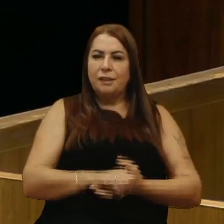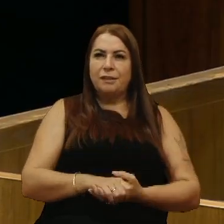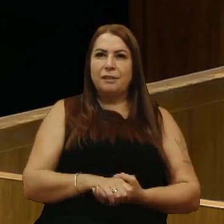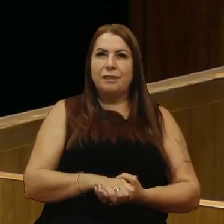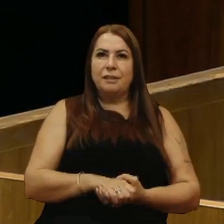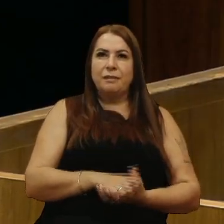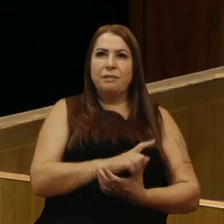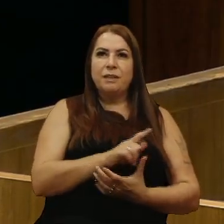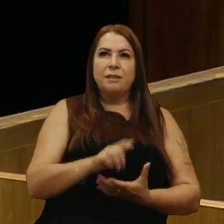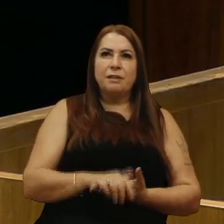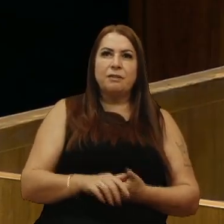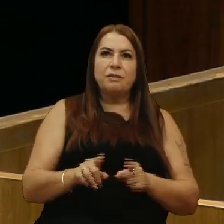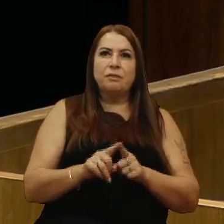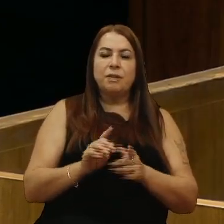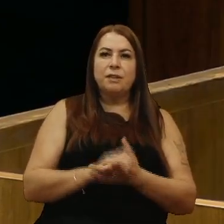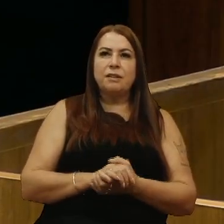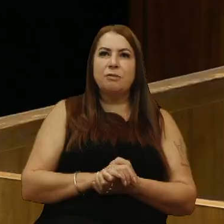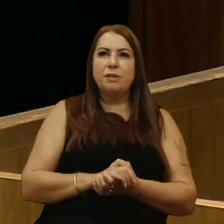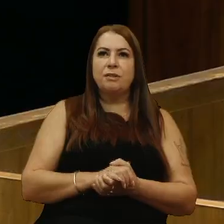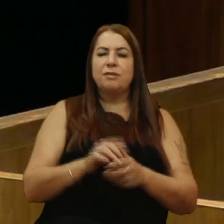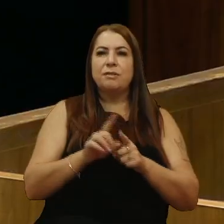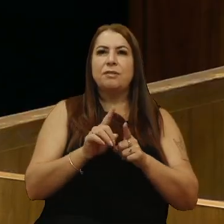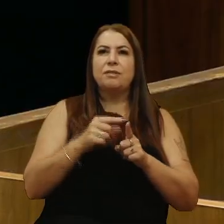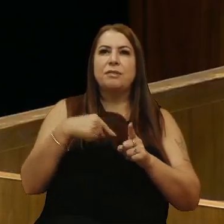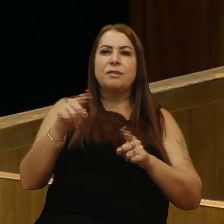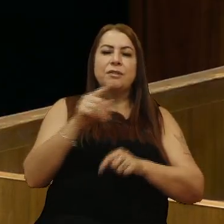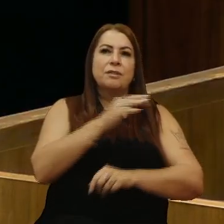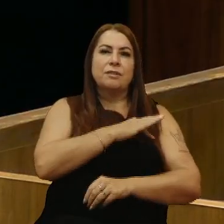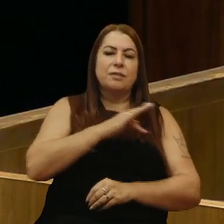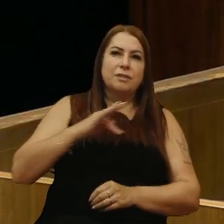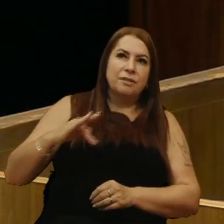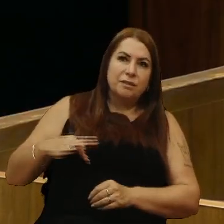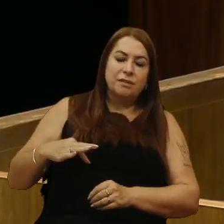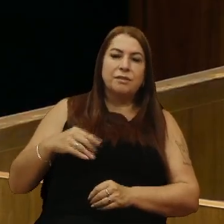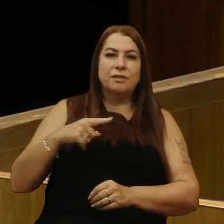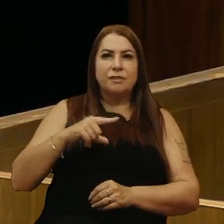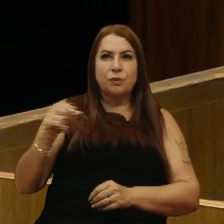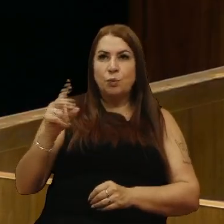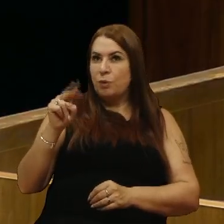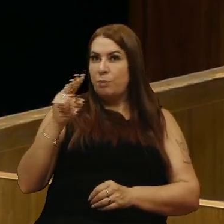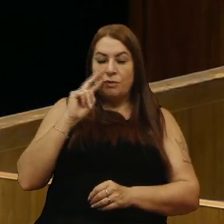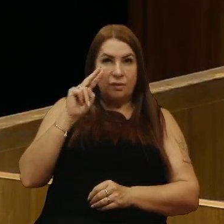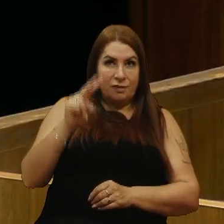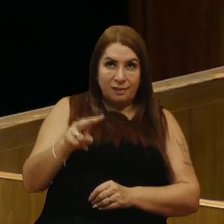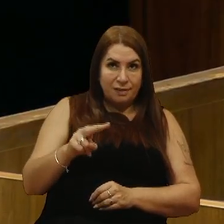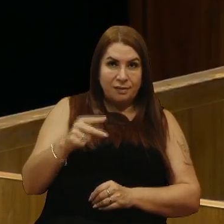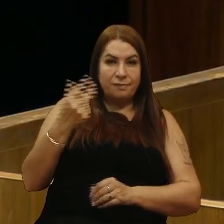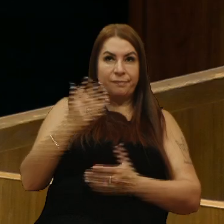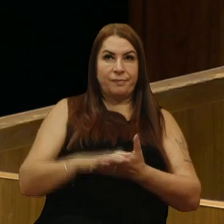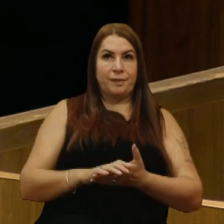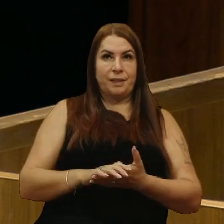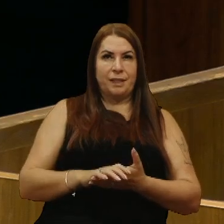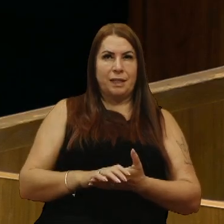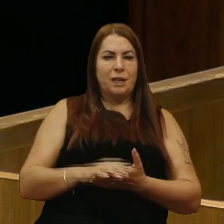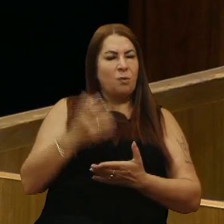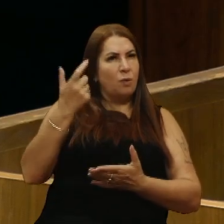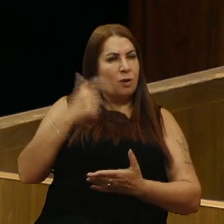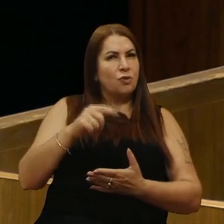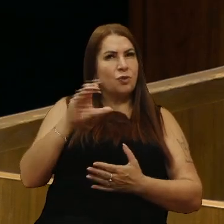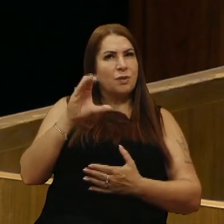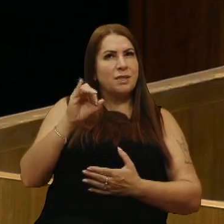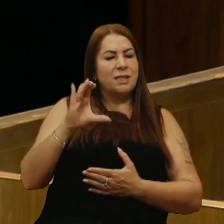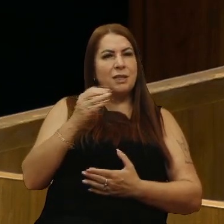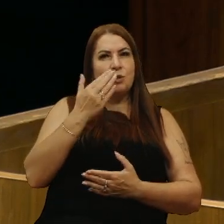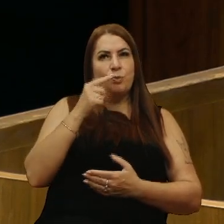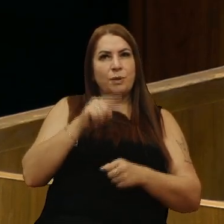aí, nos encontramos, fui atrás, chegamos em Farroupilha, fui embora. Nunca mais tinha visto. Aí, na segunda, fui na SIC, eu acho que era uma reunião almoço, e só